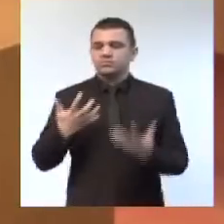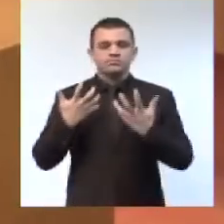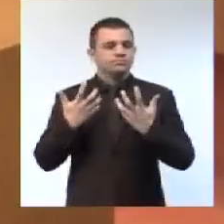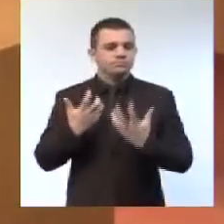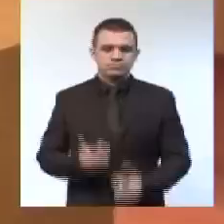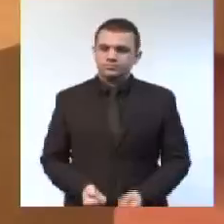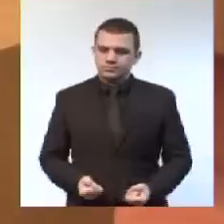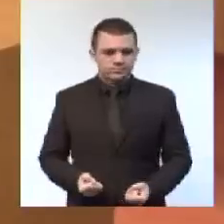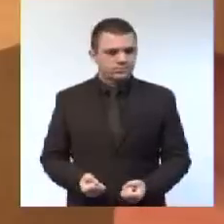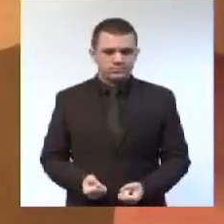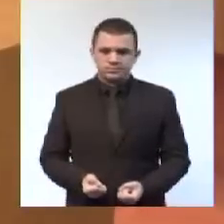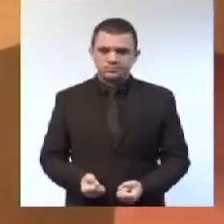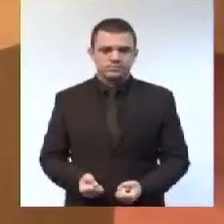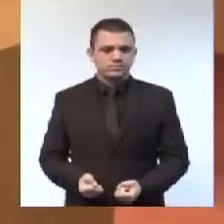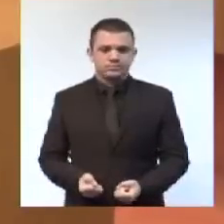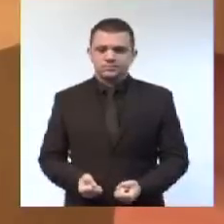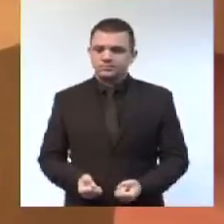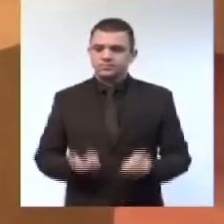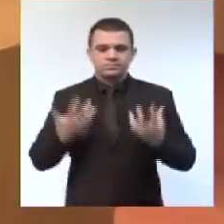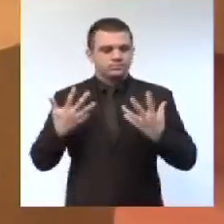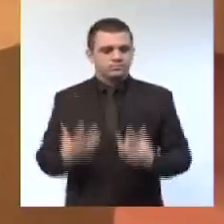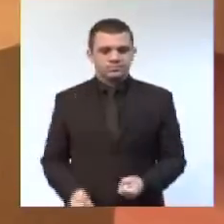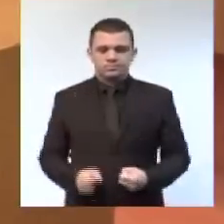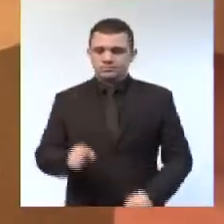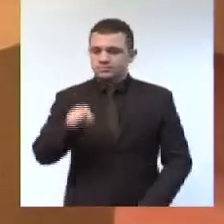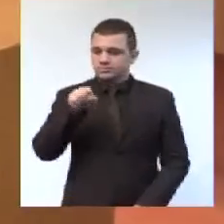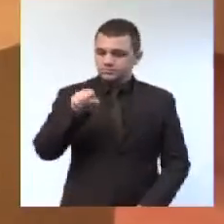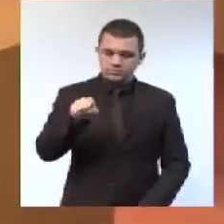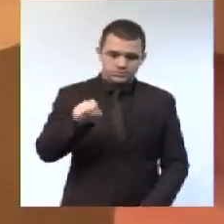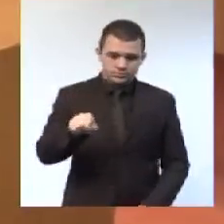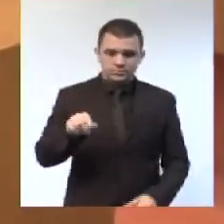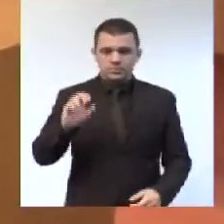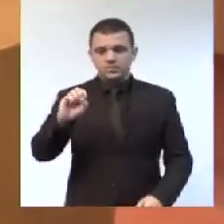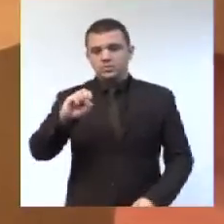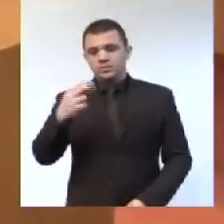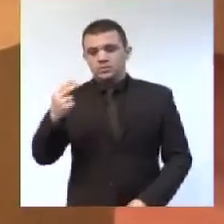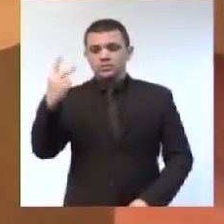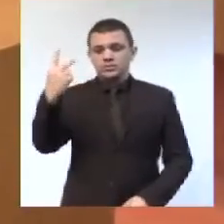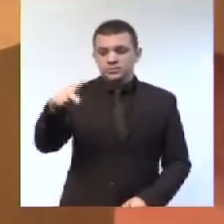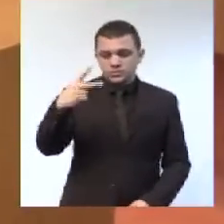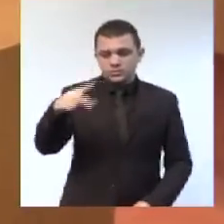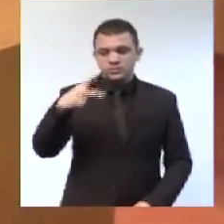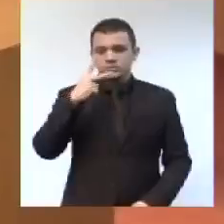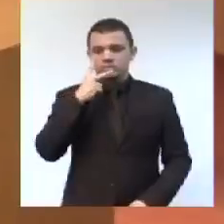eu não vou admitir nem da senhora, nem do seu pai,